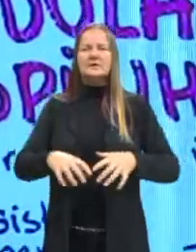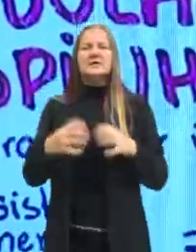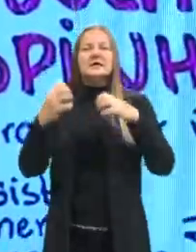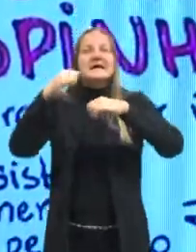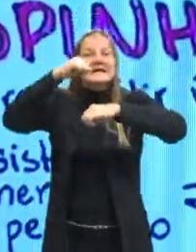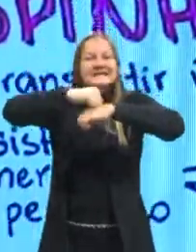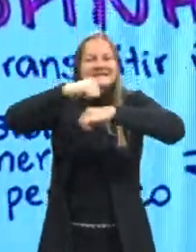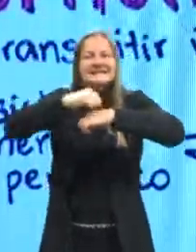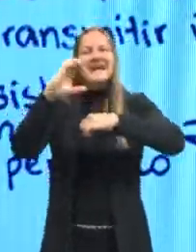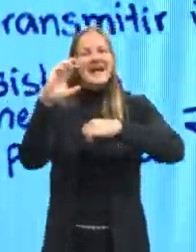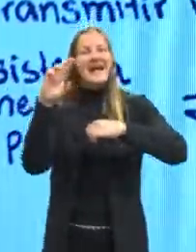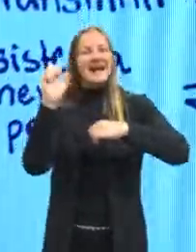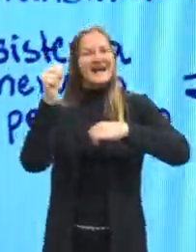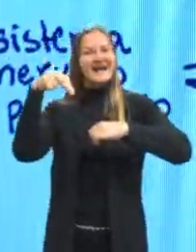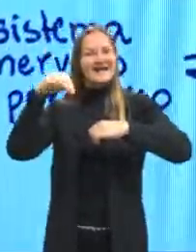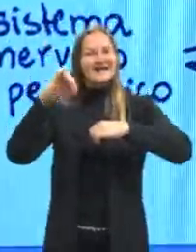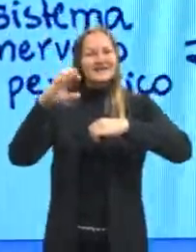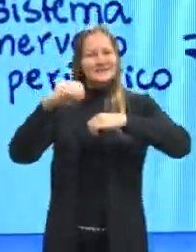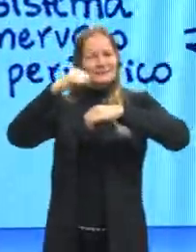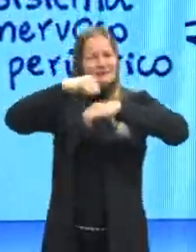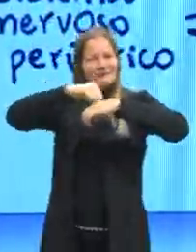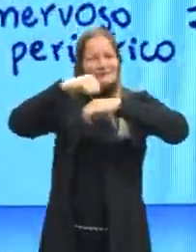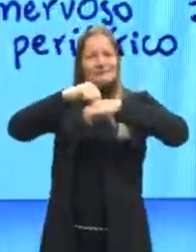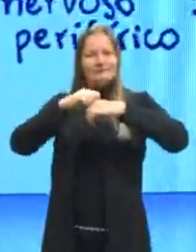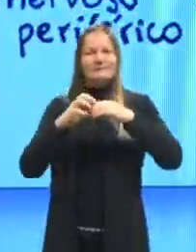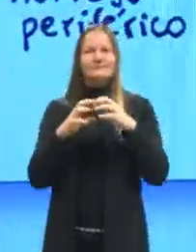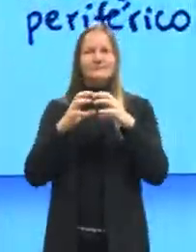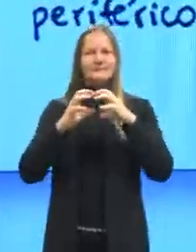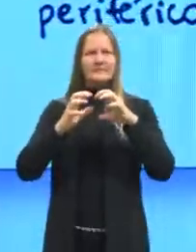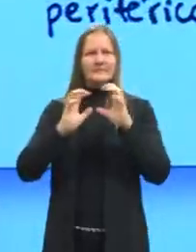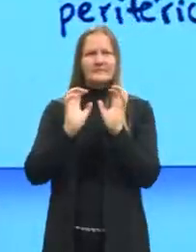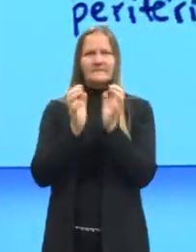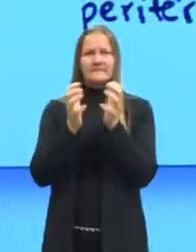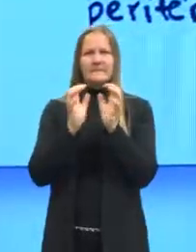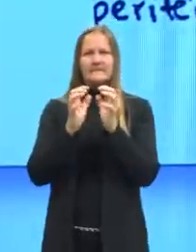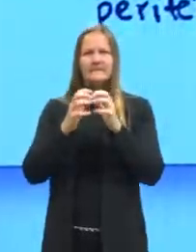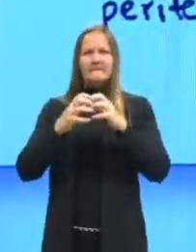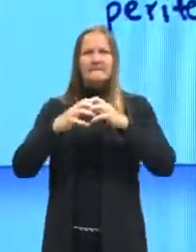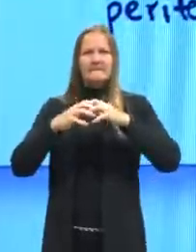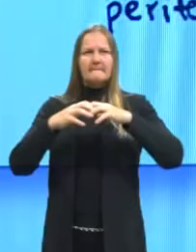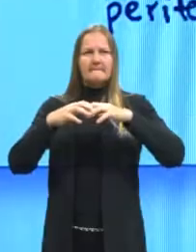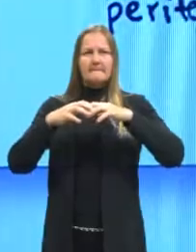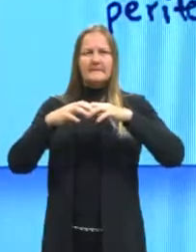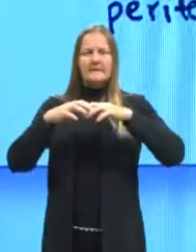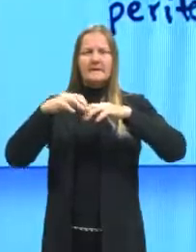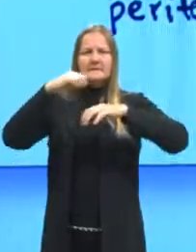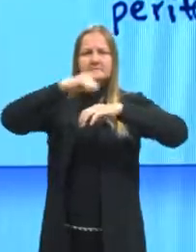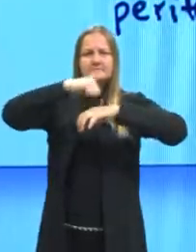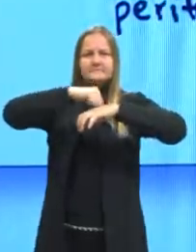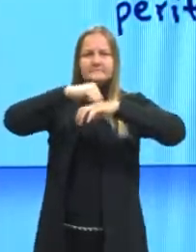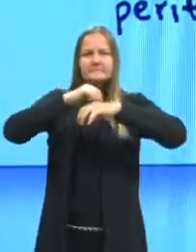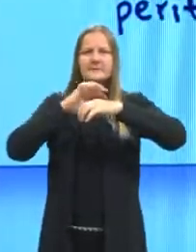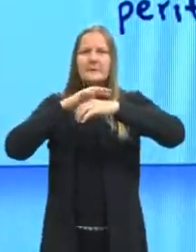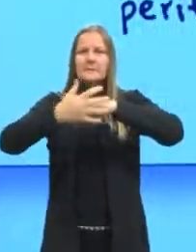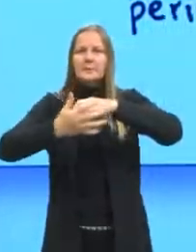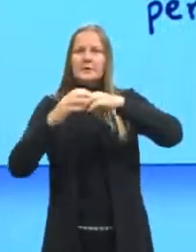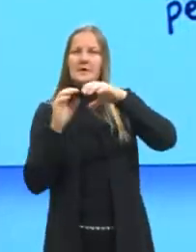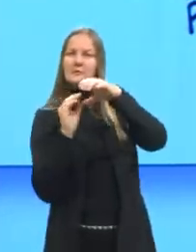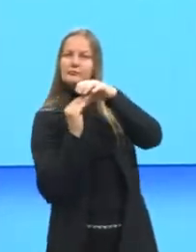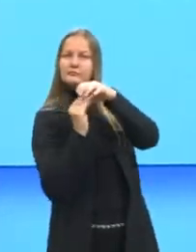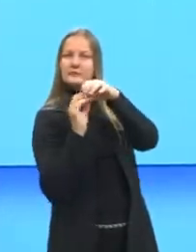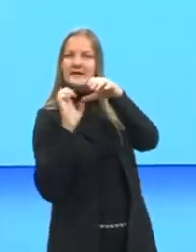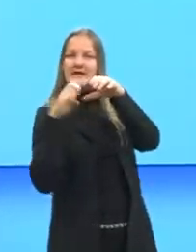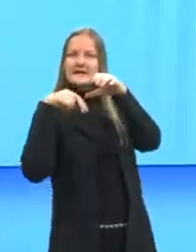né que é o famoso crânio que ele é responsável pela proteção então do encéfalo a